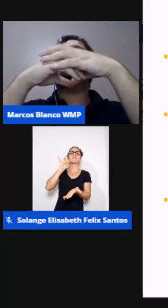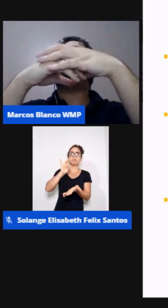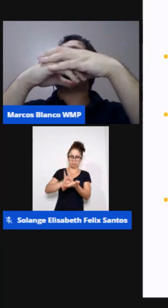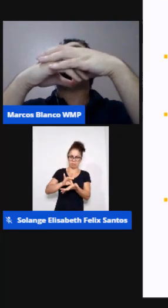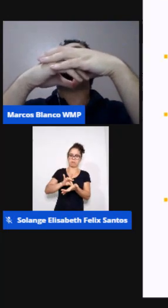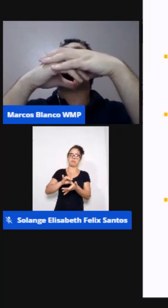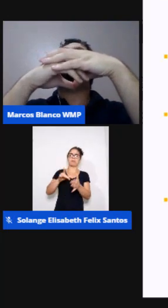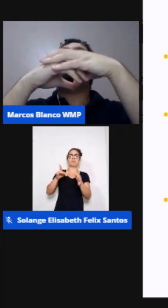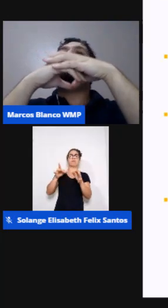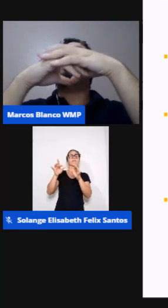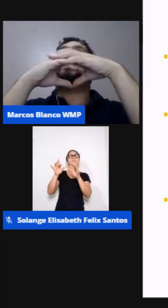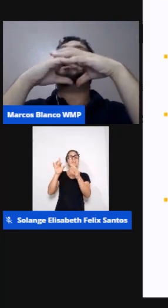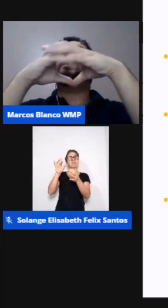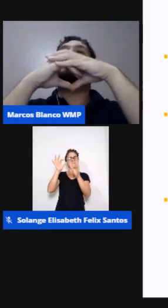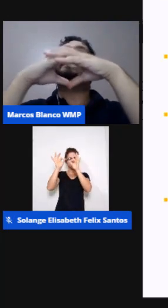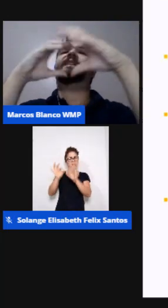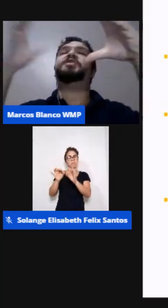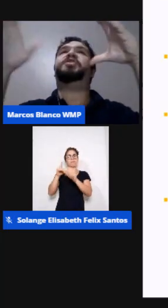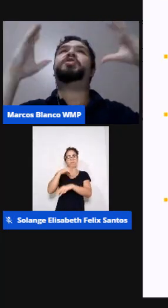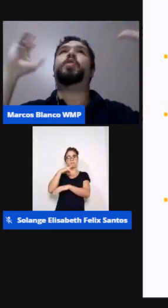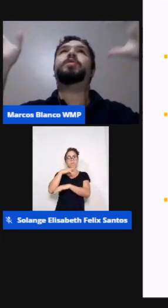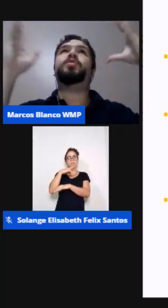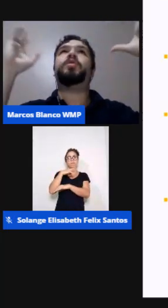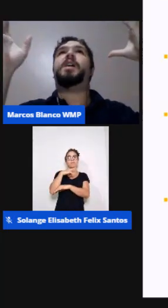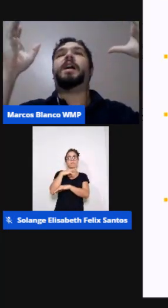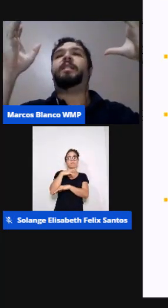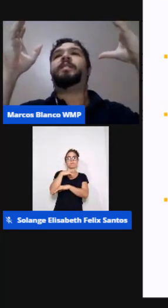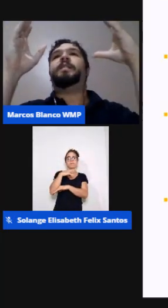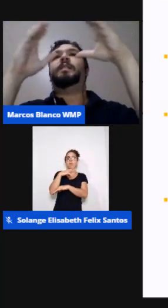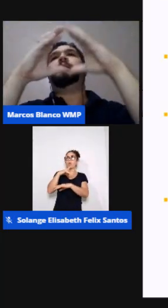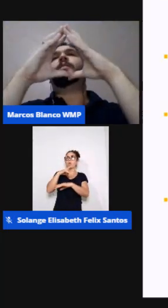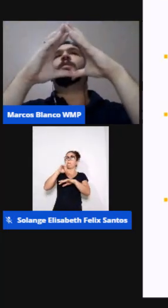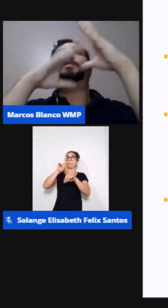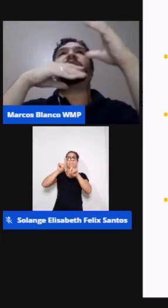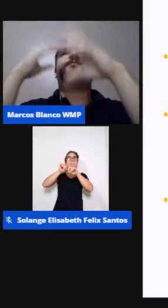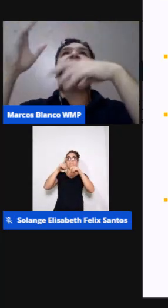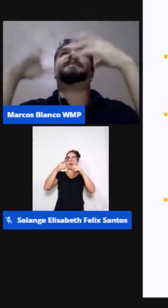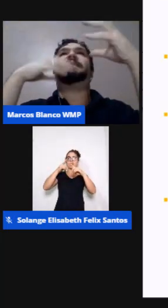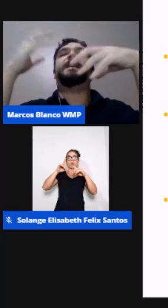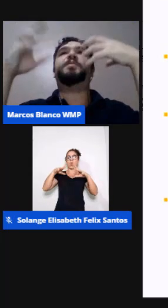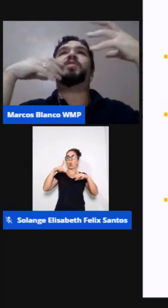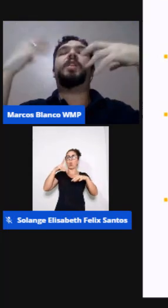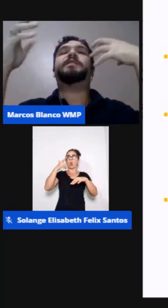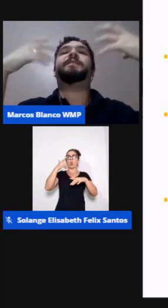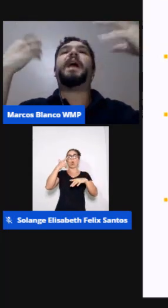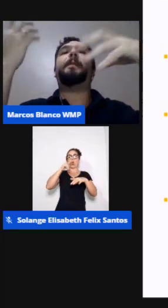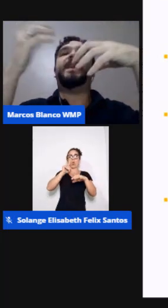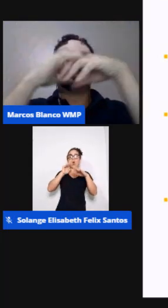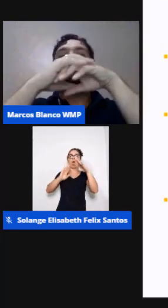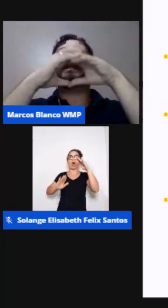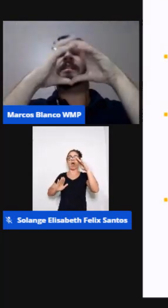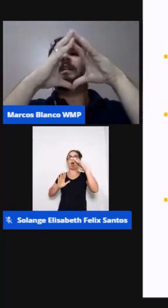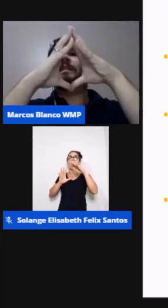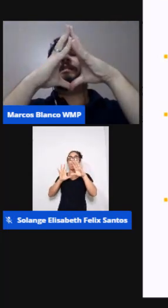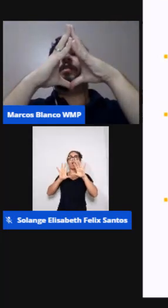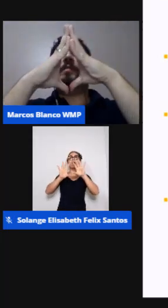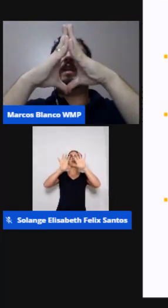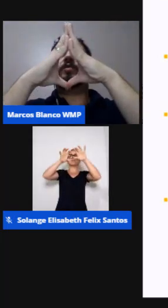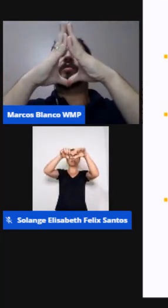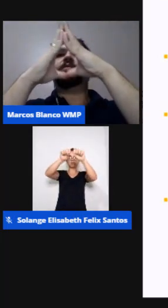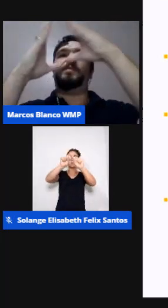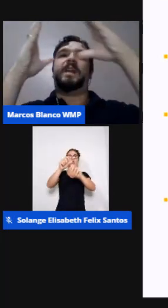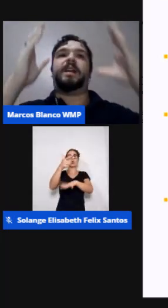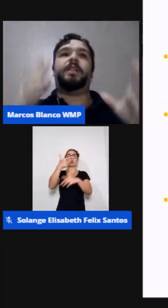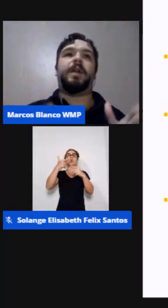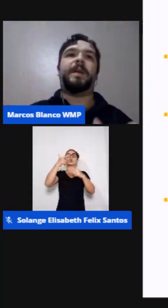o método de controle mais eficaz. Porém, ele não consegue atingir todos os locais. Então, por isso, a gente precisa sempre de novas ferramentas.